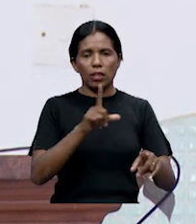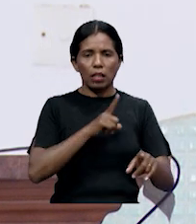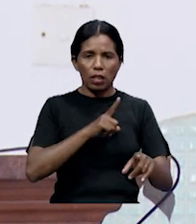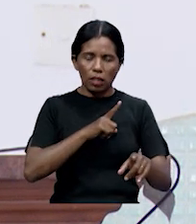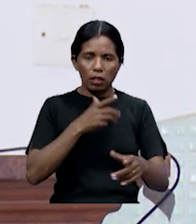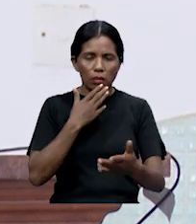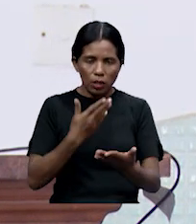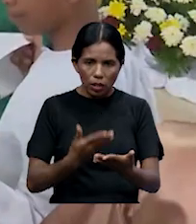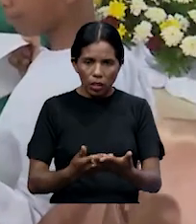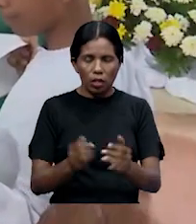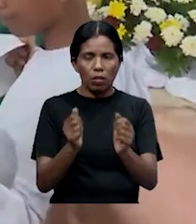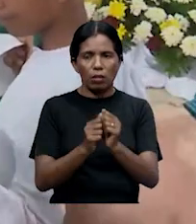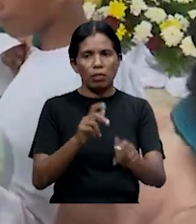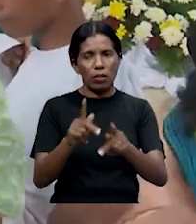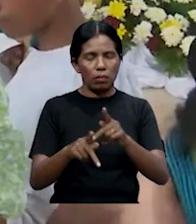be la iha.